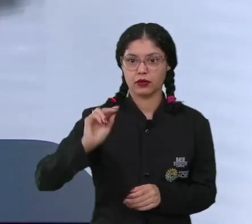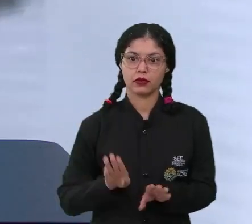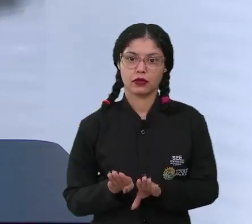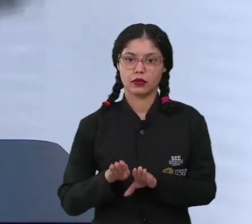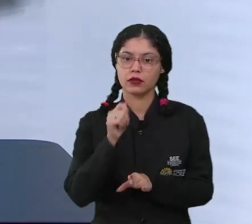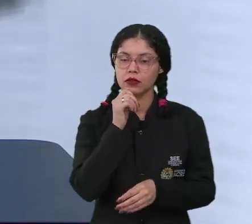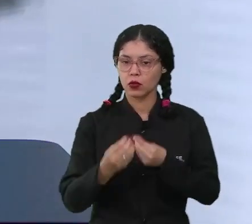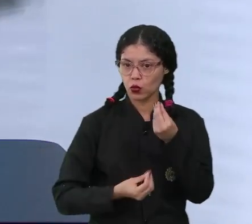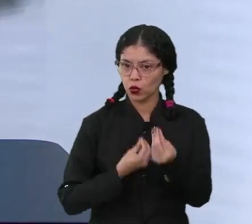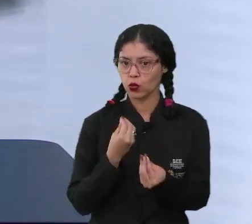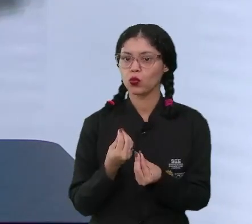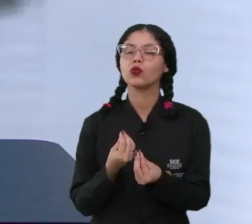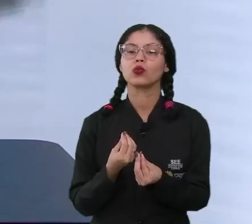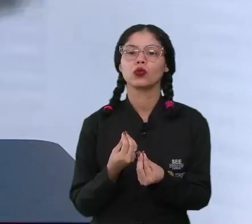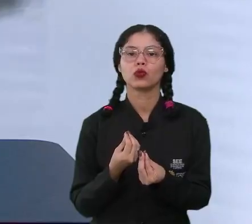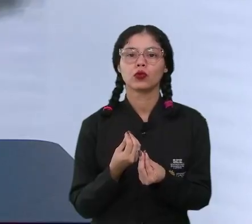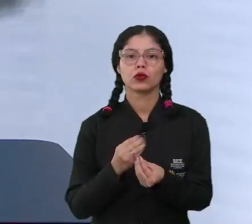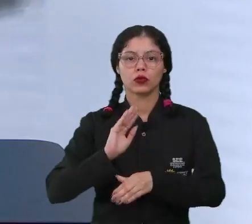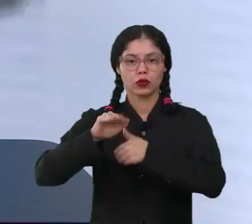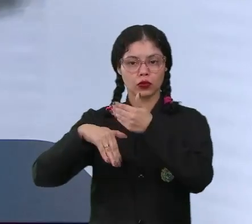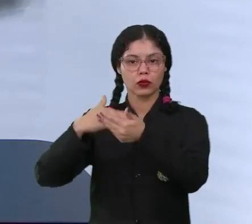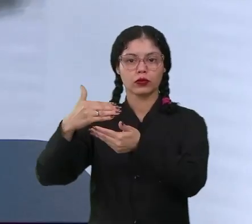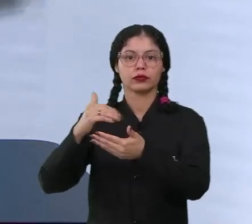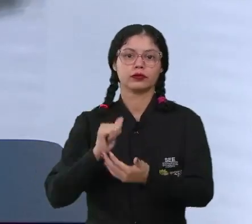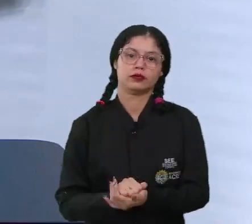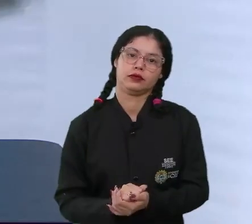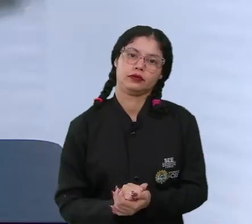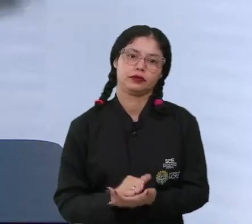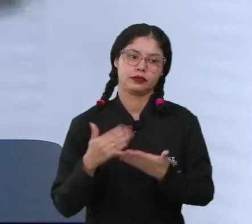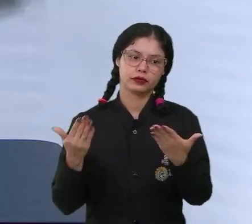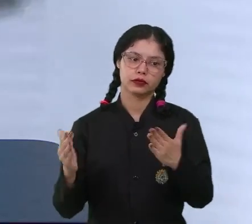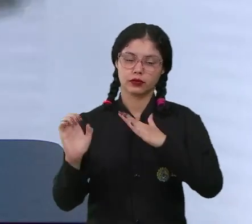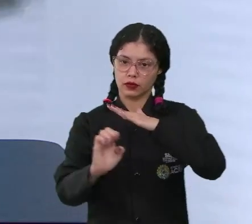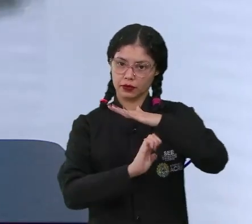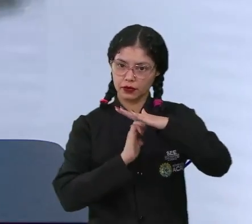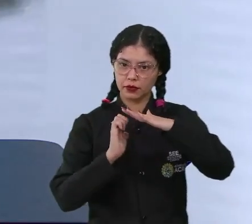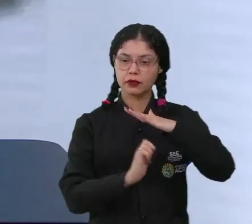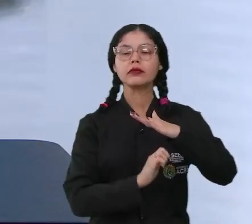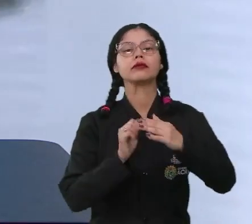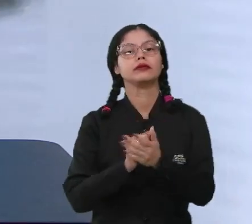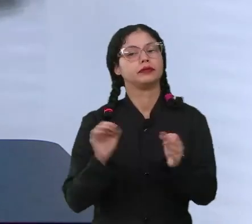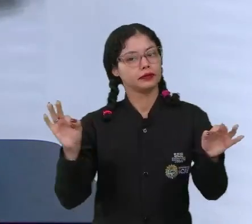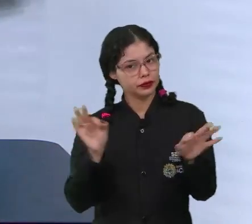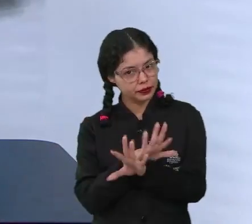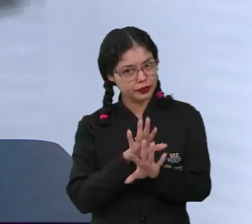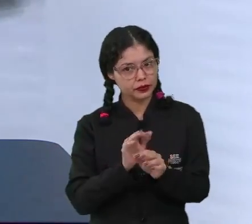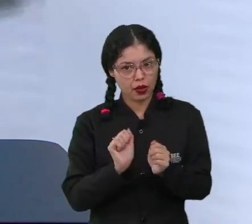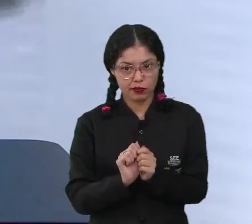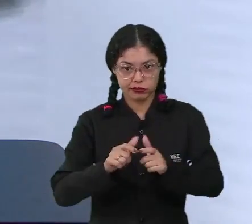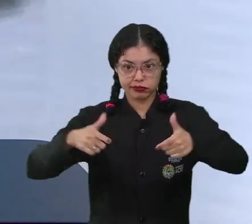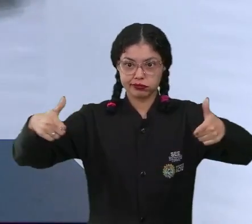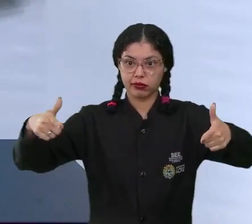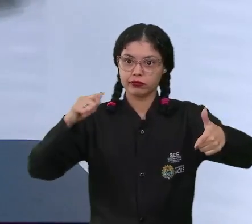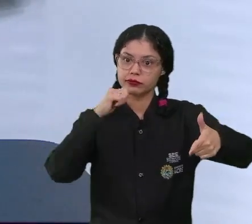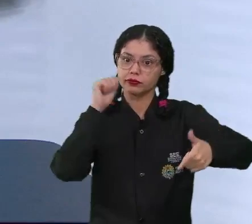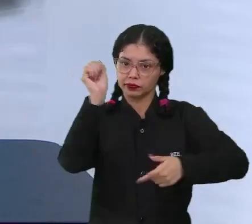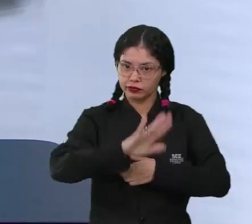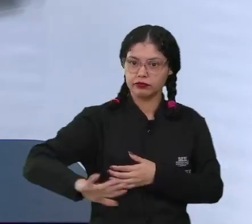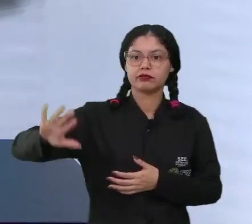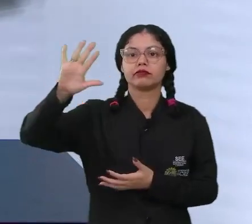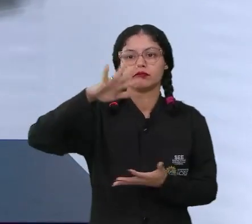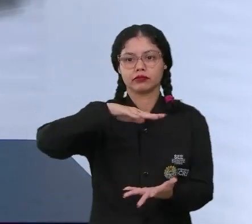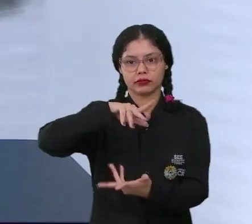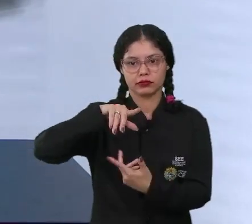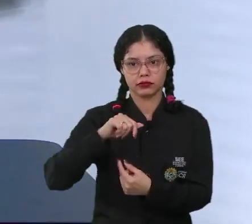como países desenvolvidos. Essas empresas, elas acabam se expandindo a nível mundial, por